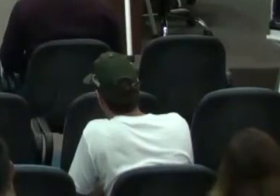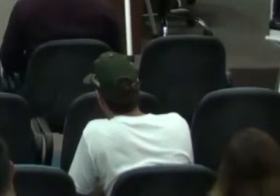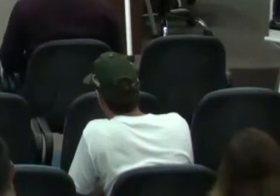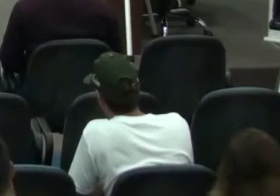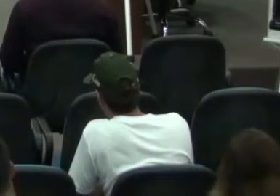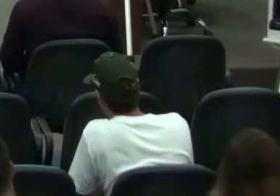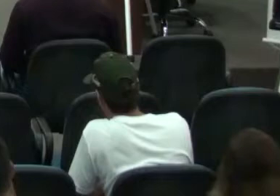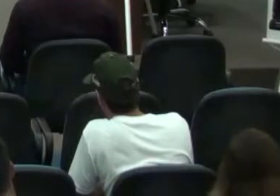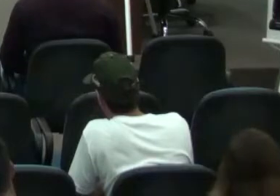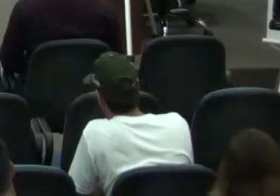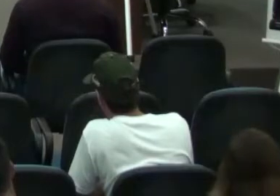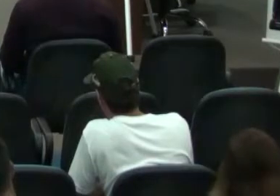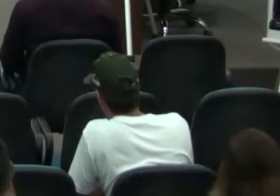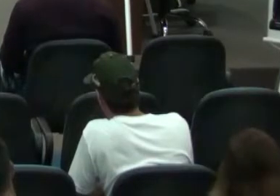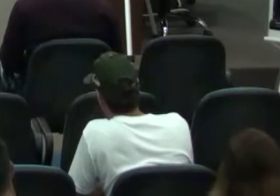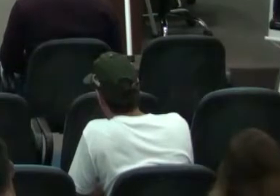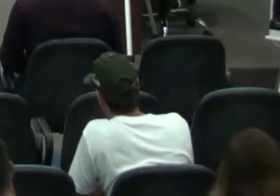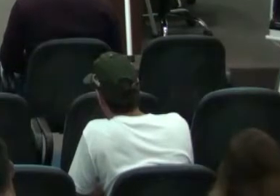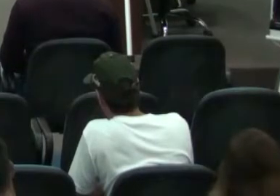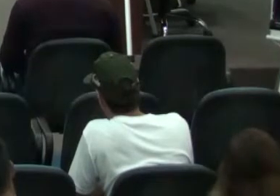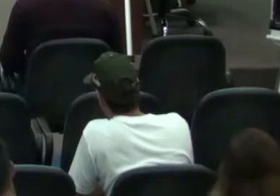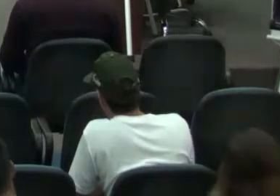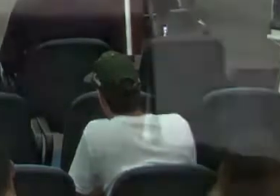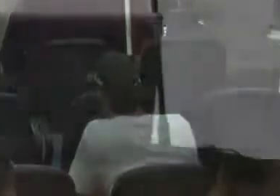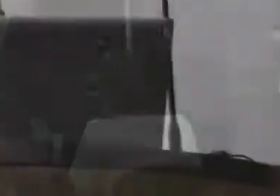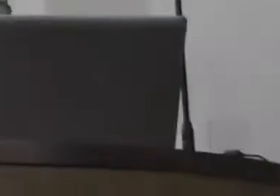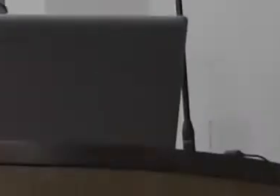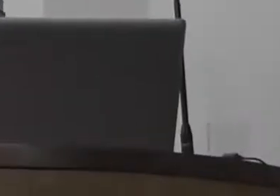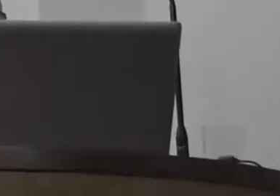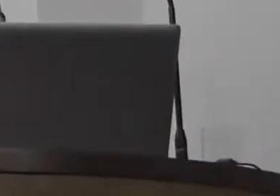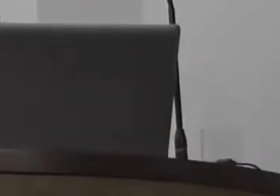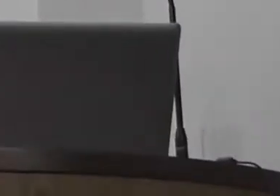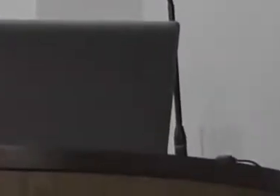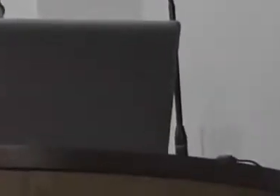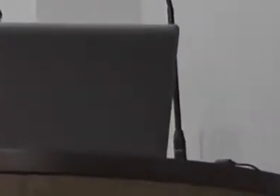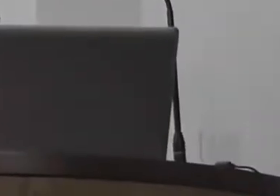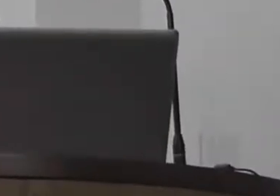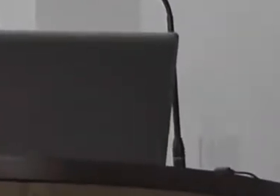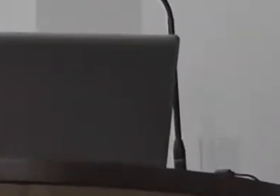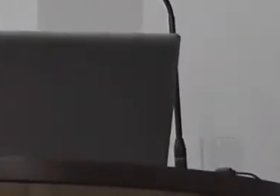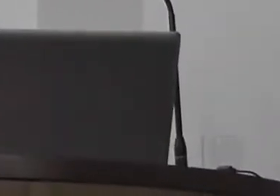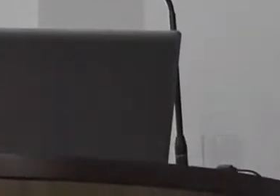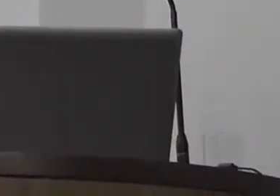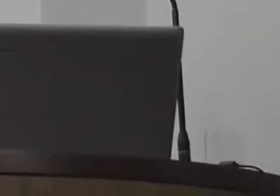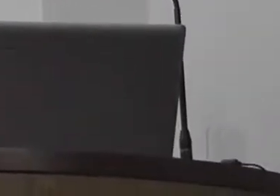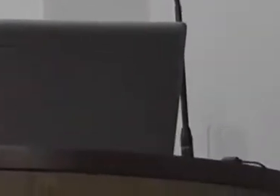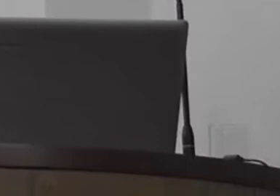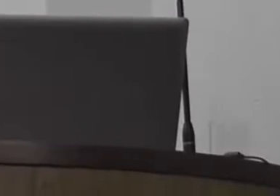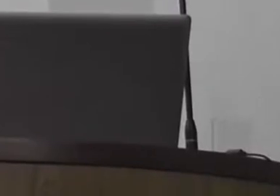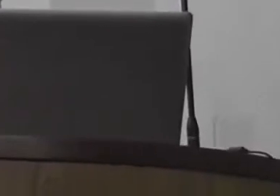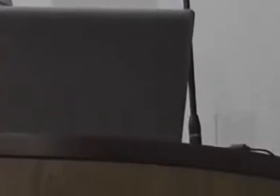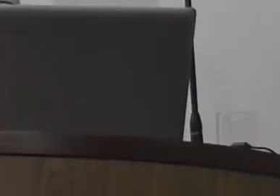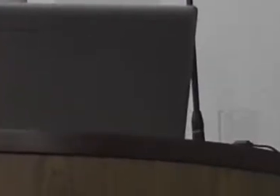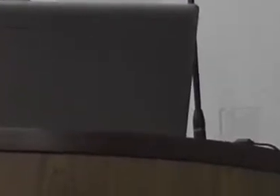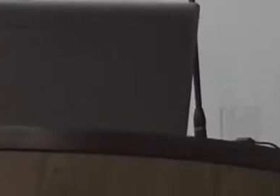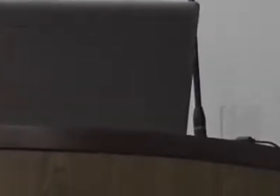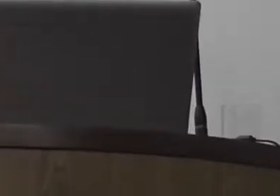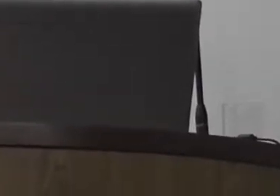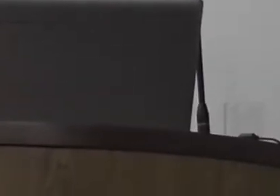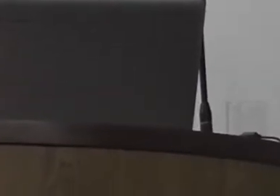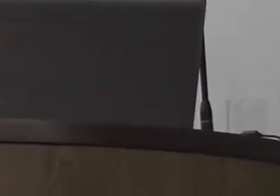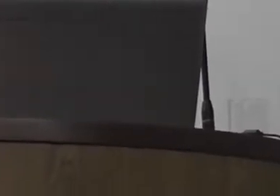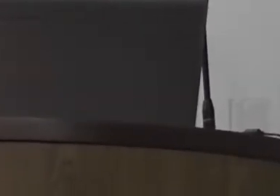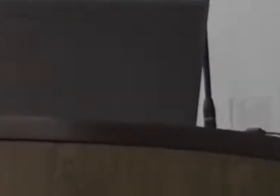acho que no primeiro ano, né, eu conversei com o vereador Albino, ele fez um requerimento, se vocês olharem, né, o